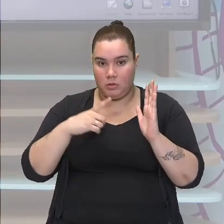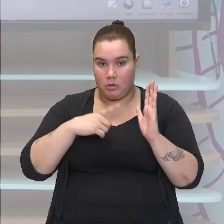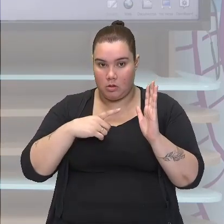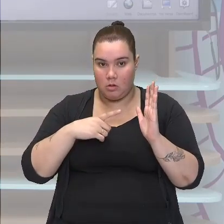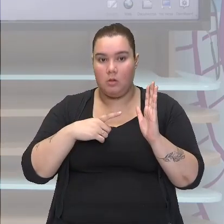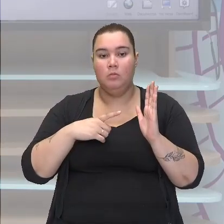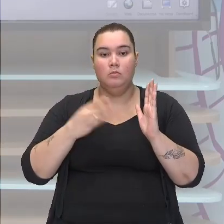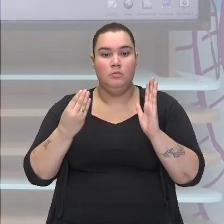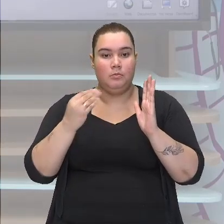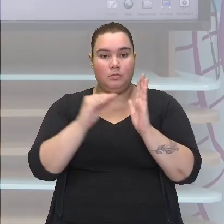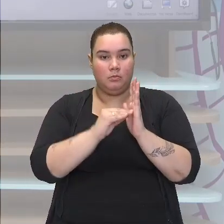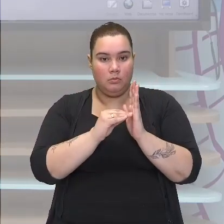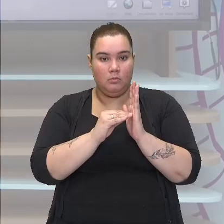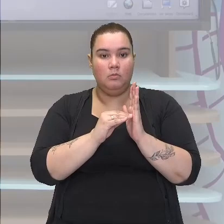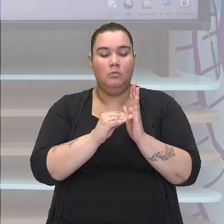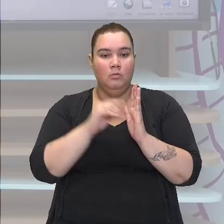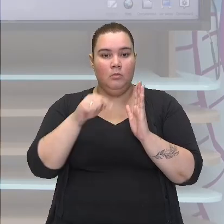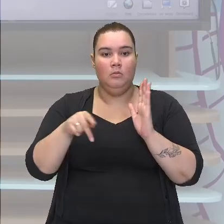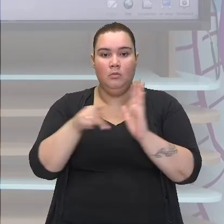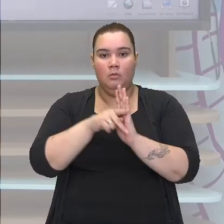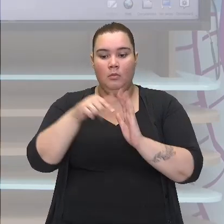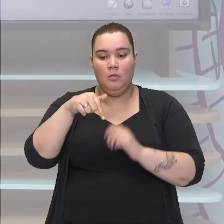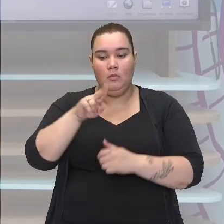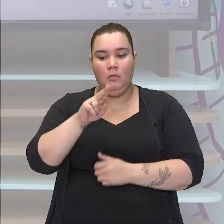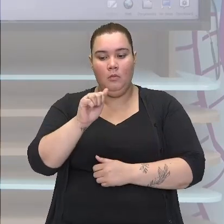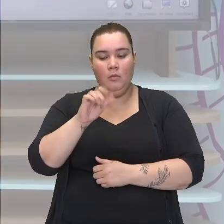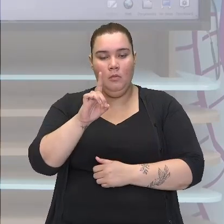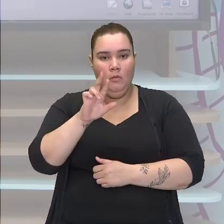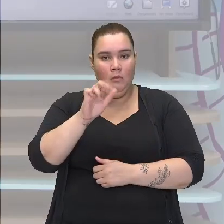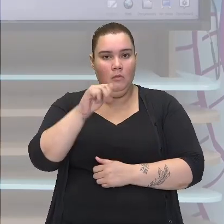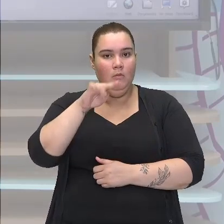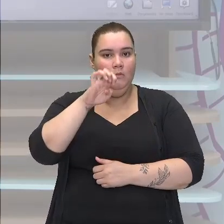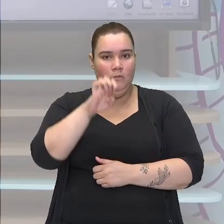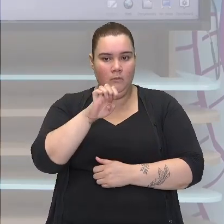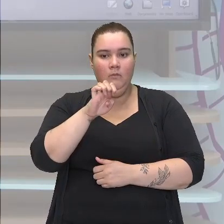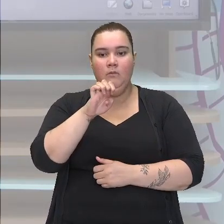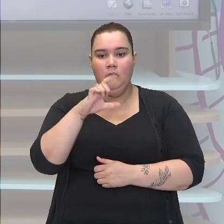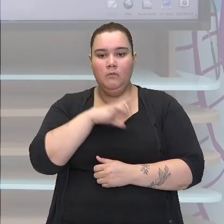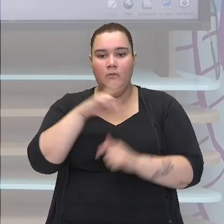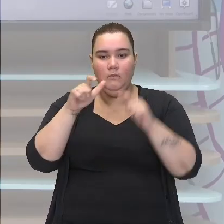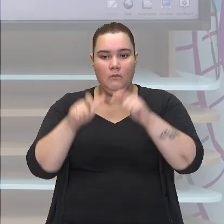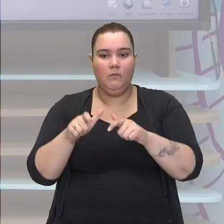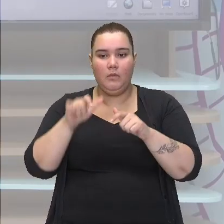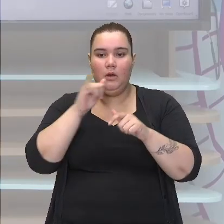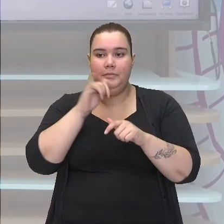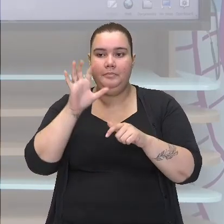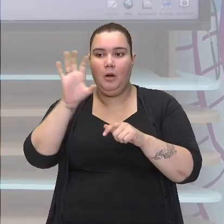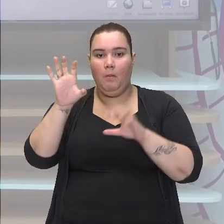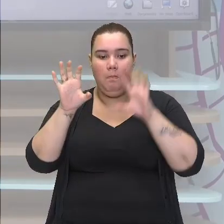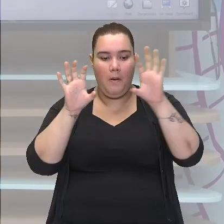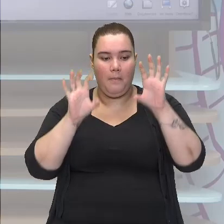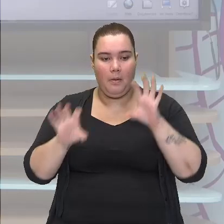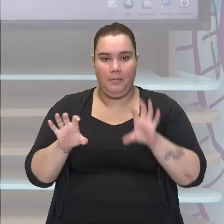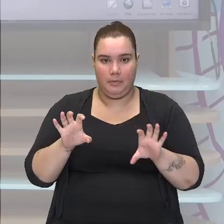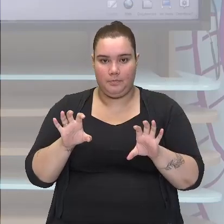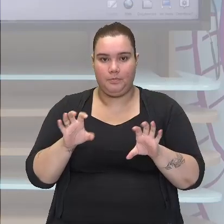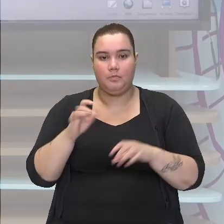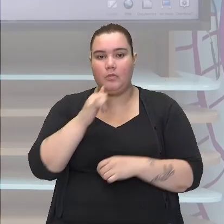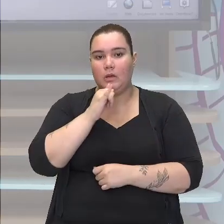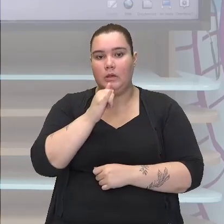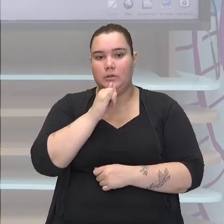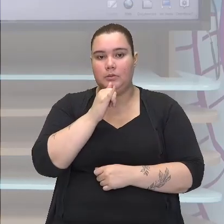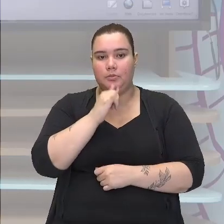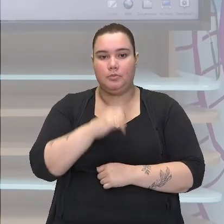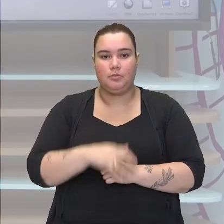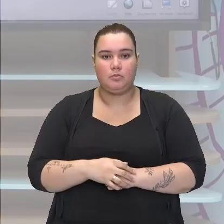já tem em mente o quadrante que ele está localizado. E isso é muito importante, saber o quadrante. Por exemplo, se eu digo